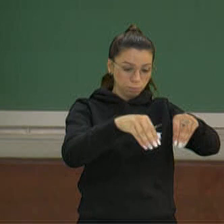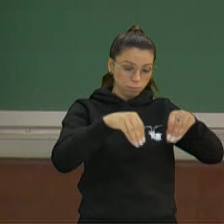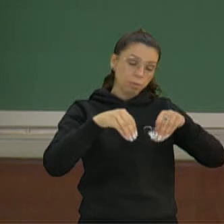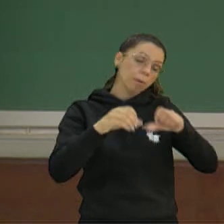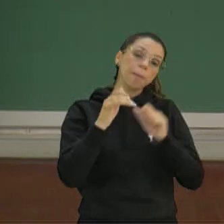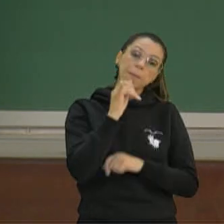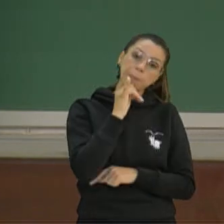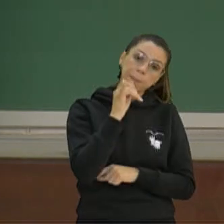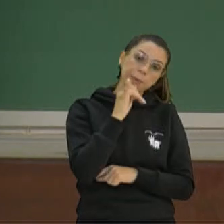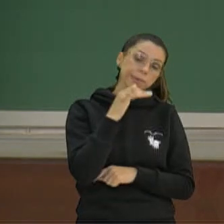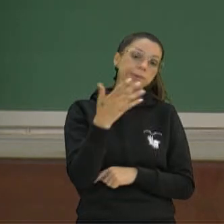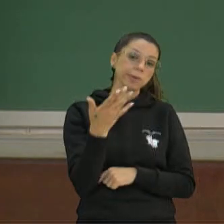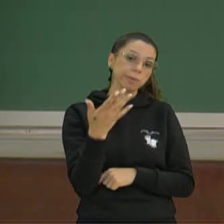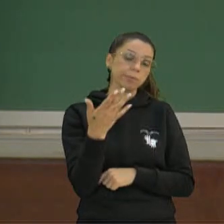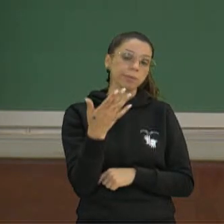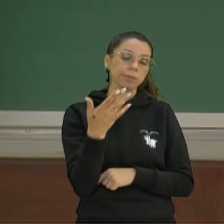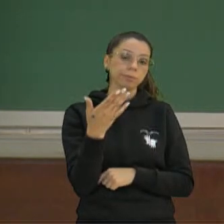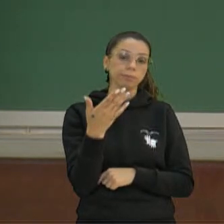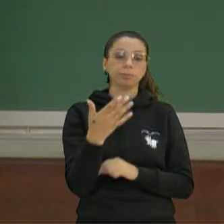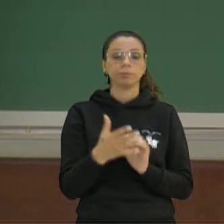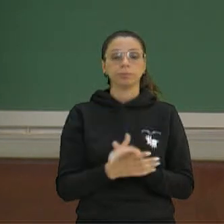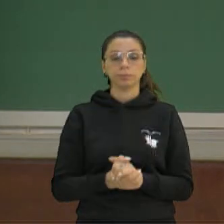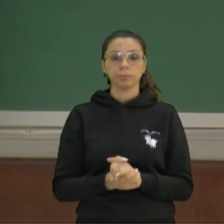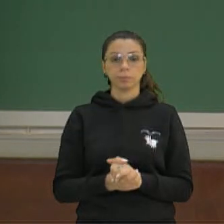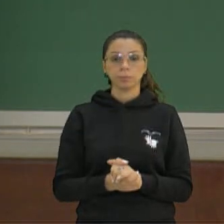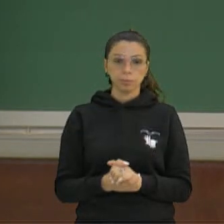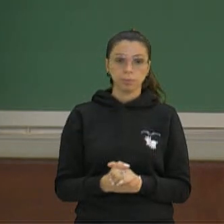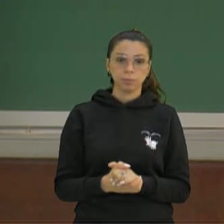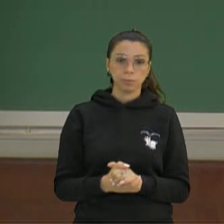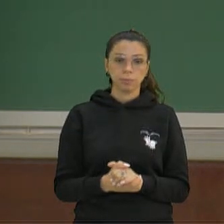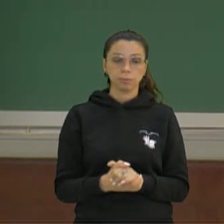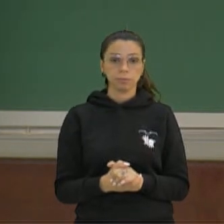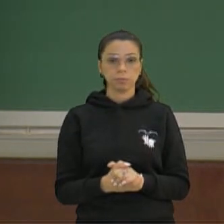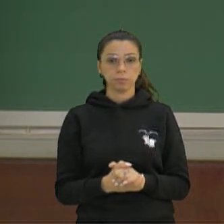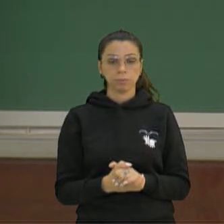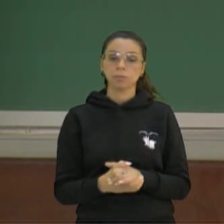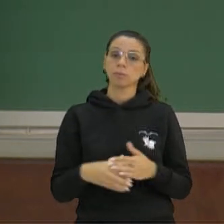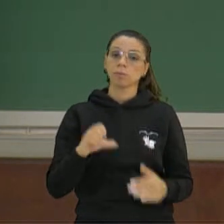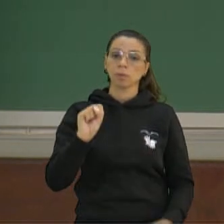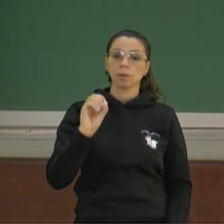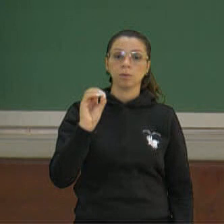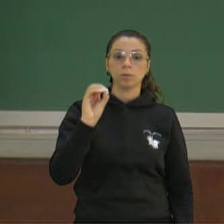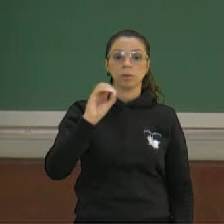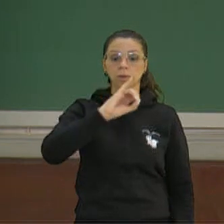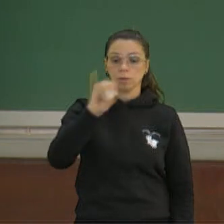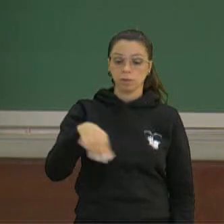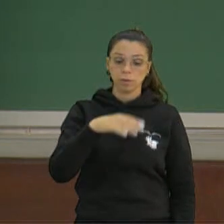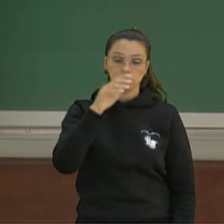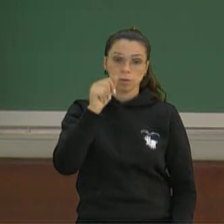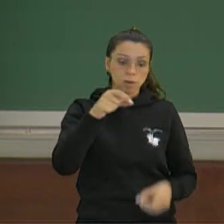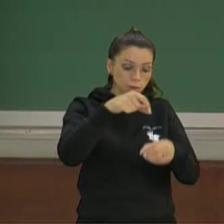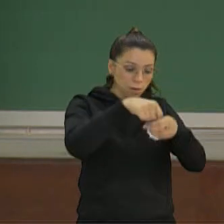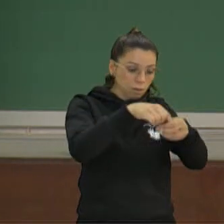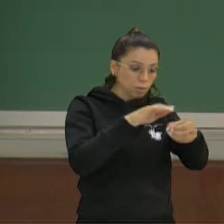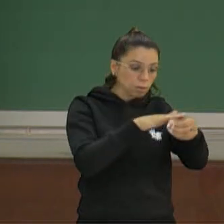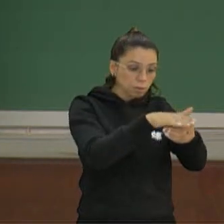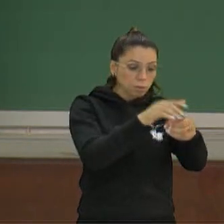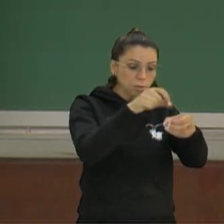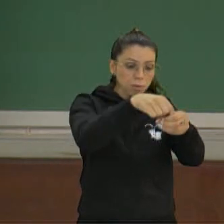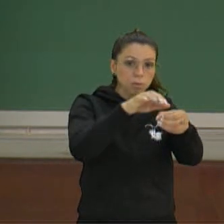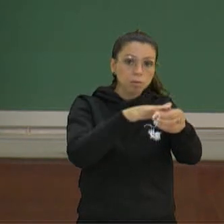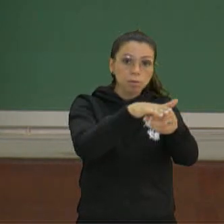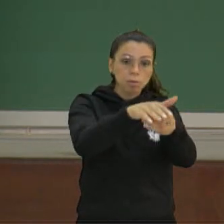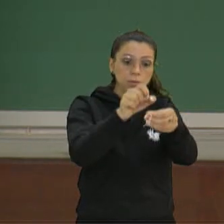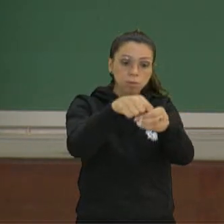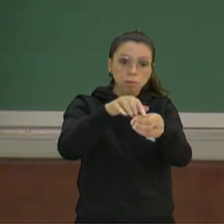ter ali, né, na propriedade a plantação de soja. Então, eu vou plantar só soja,